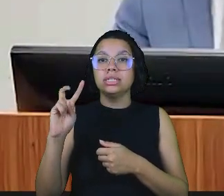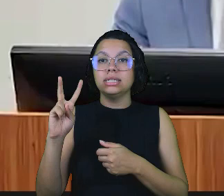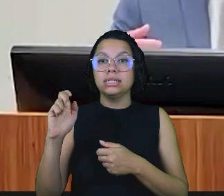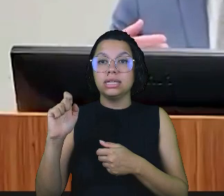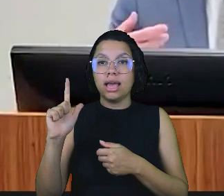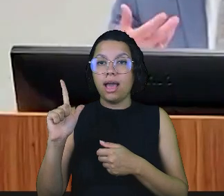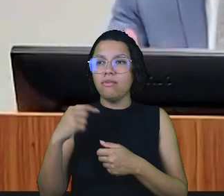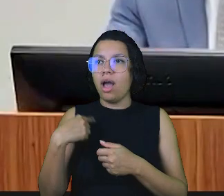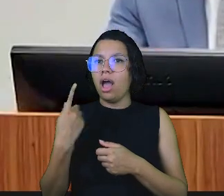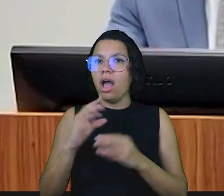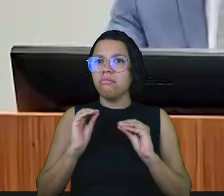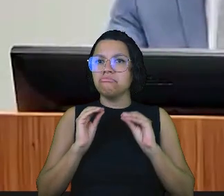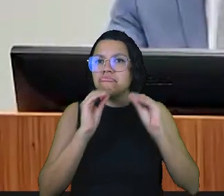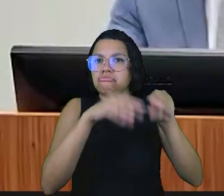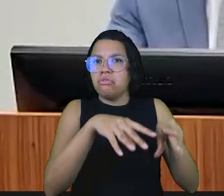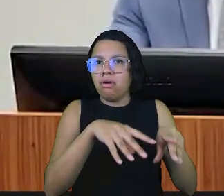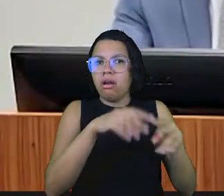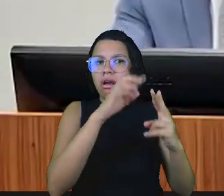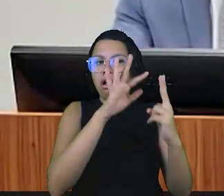que